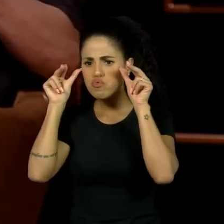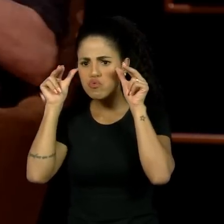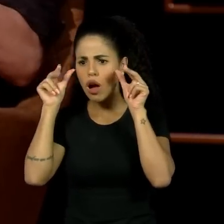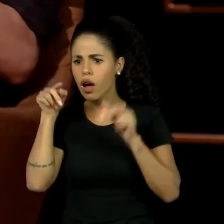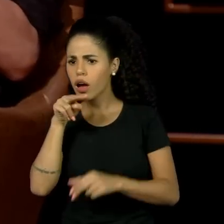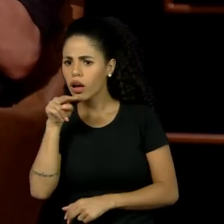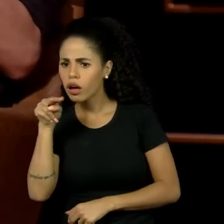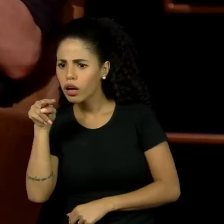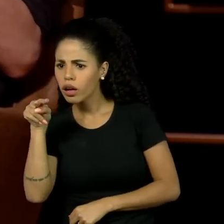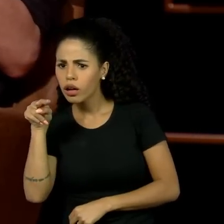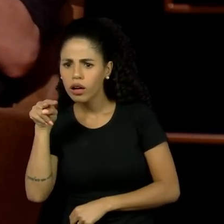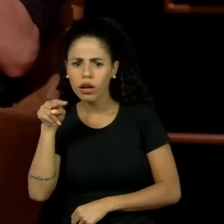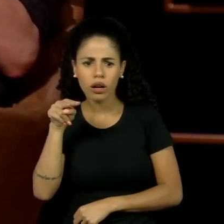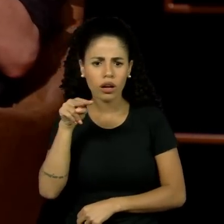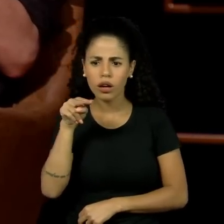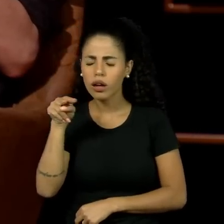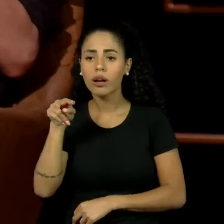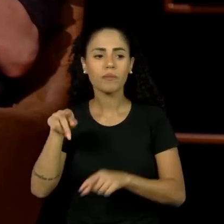um pouco